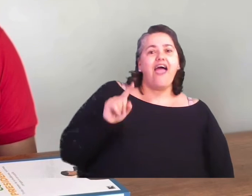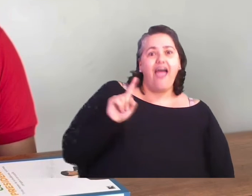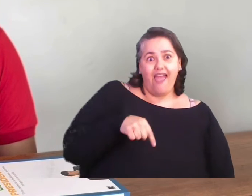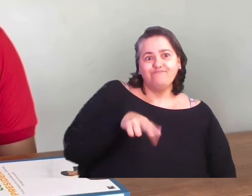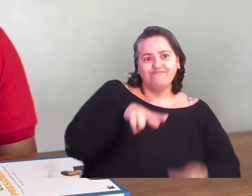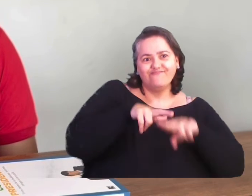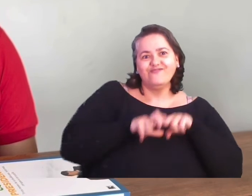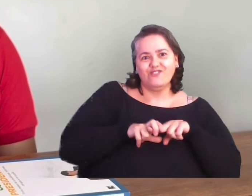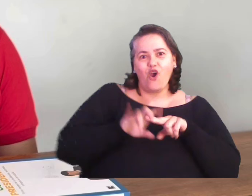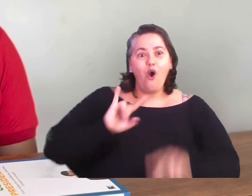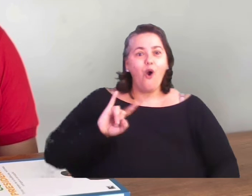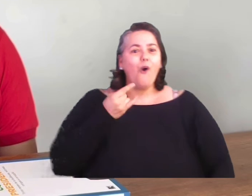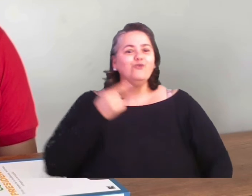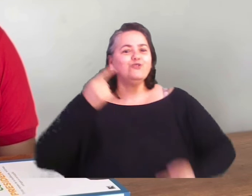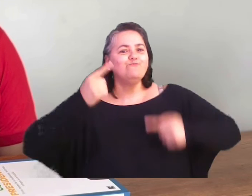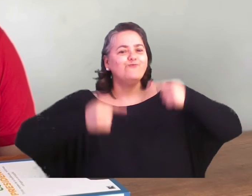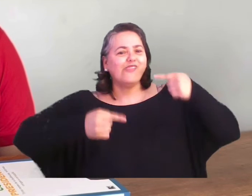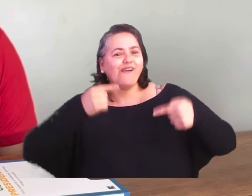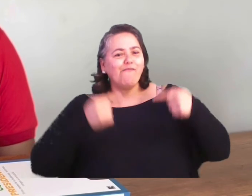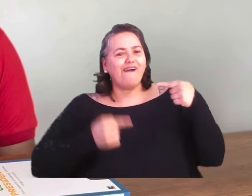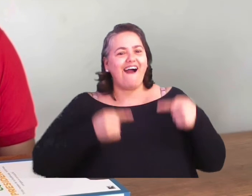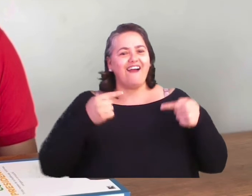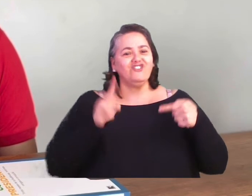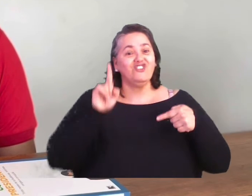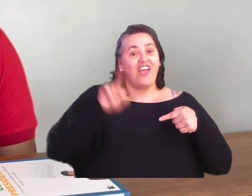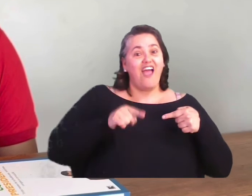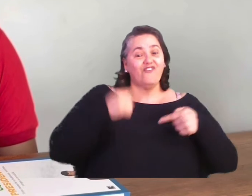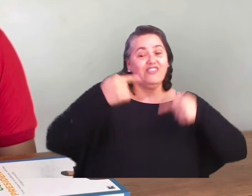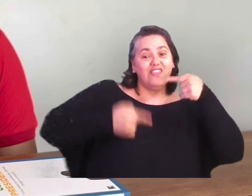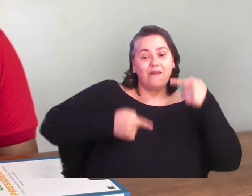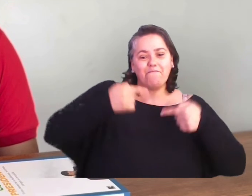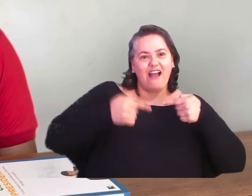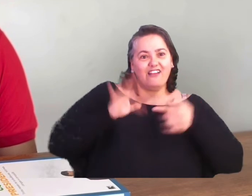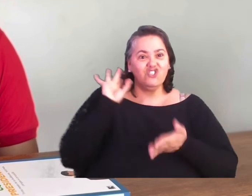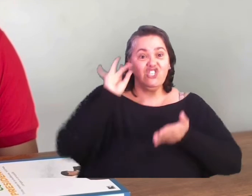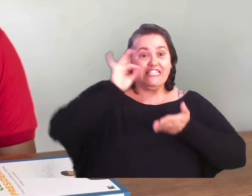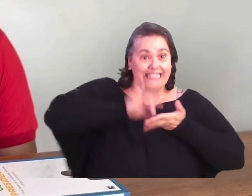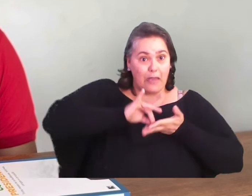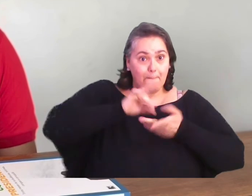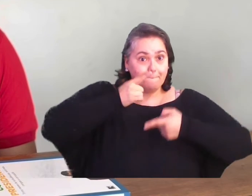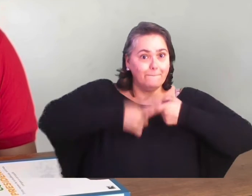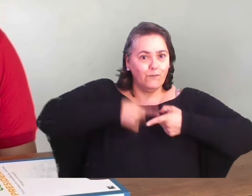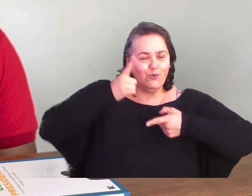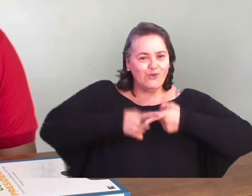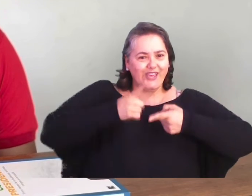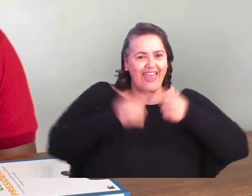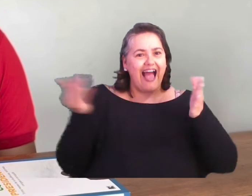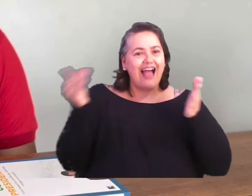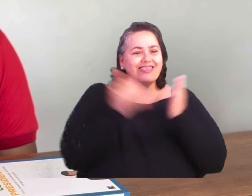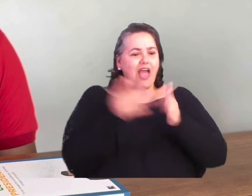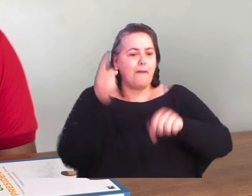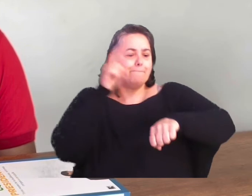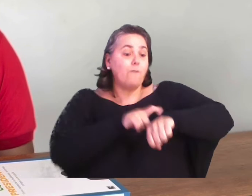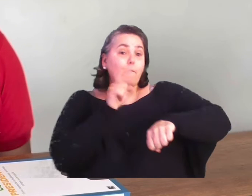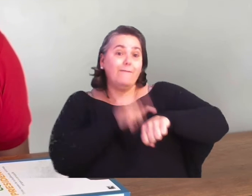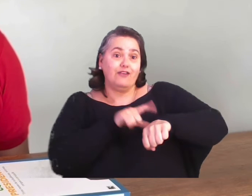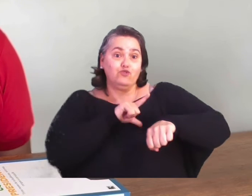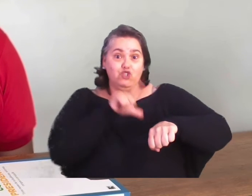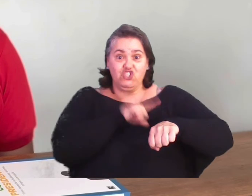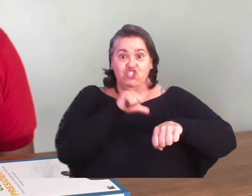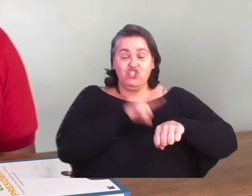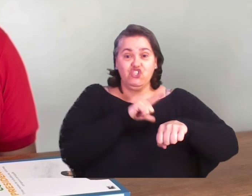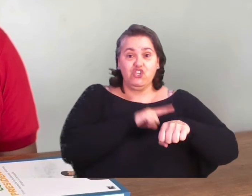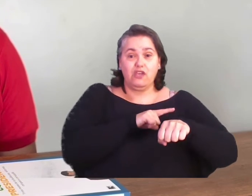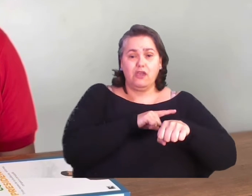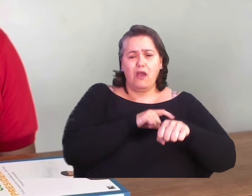que esse último debate foi o debate decisivo, porque até esse último debate existia